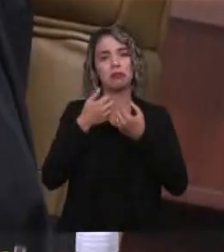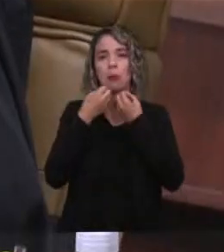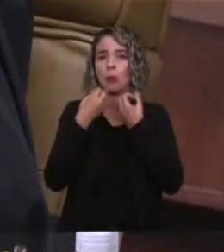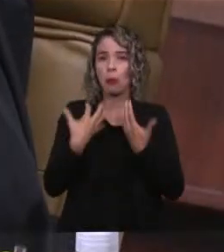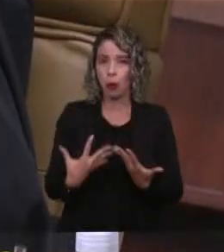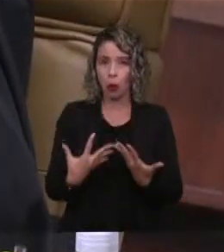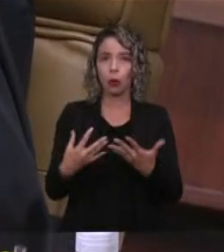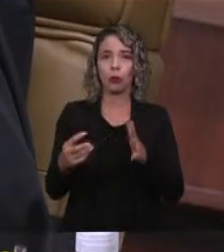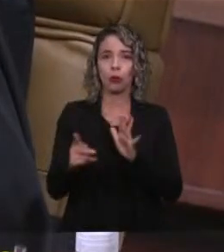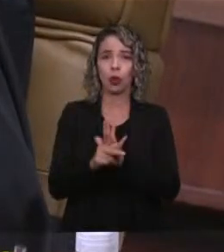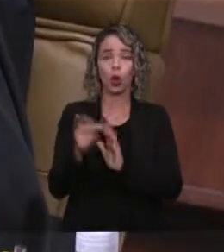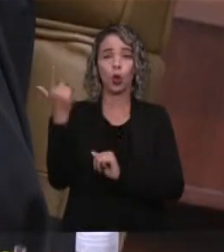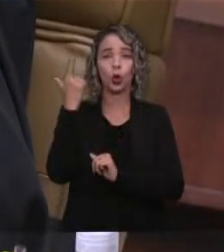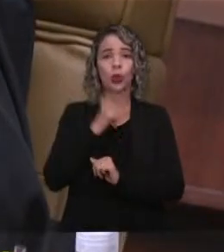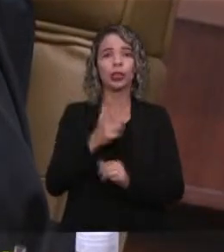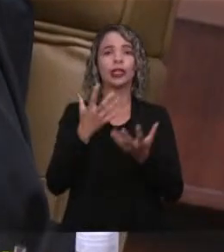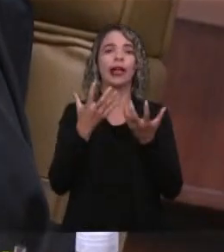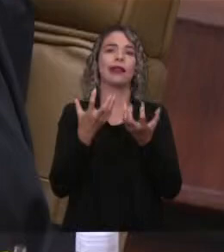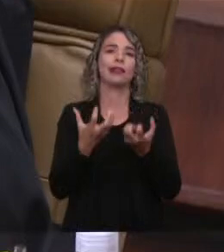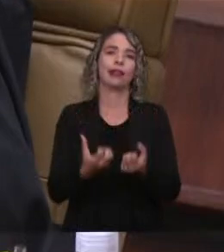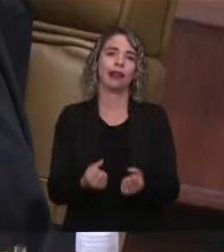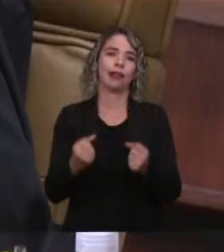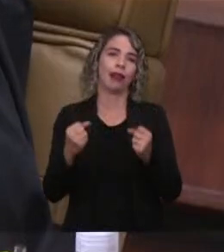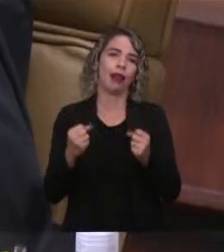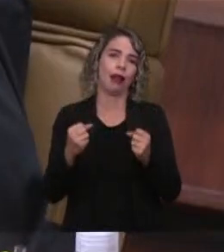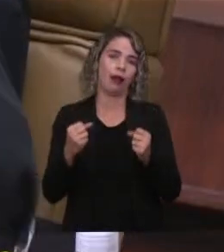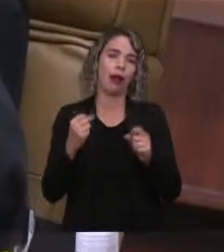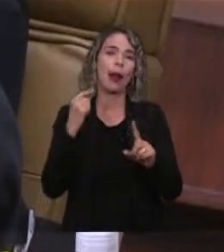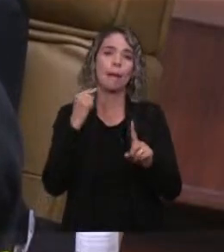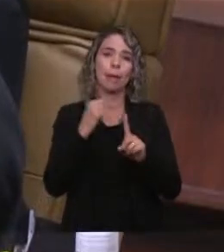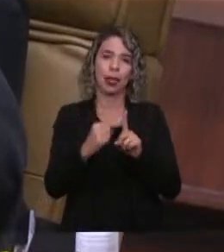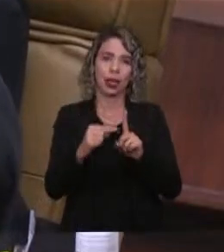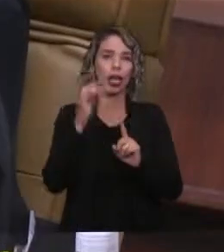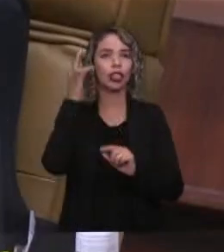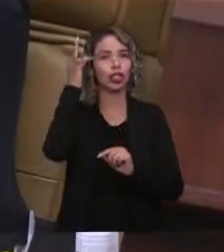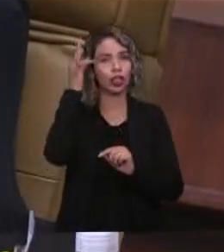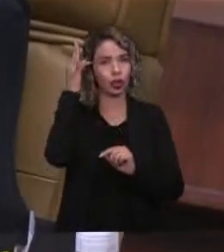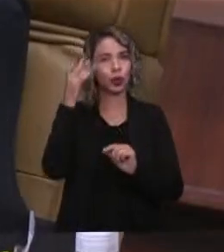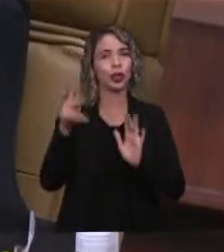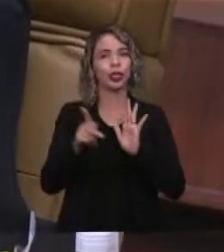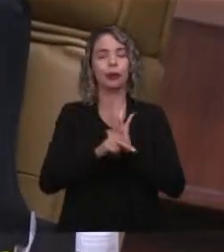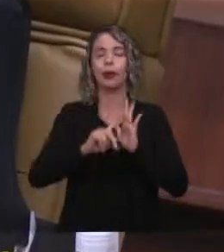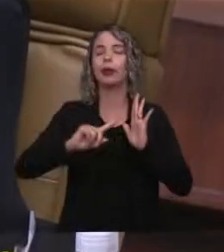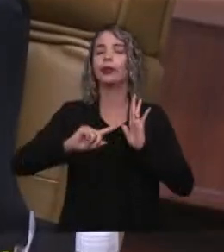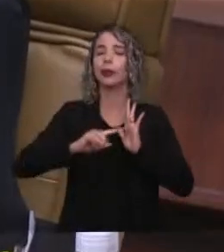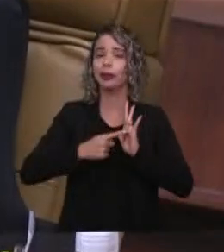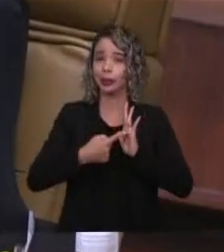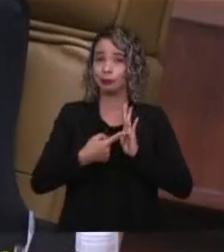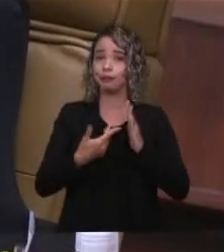razoável no sentido de autorizar o acolhimento, ainda que parcial, da tese acusatória.